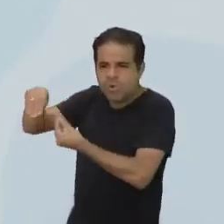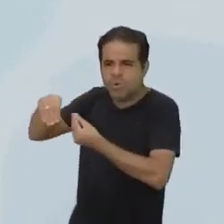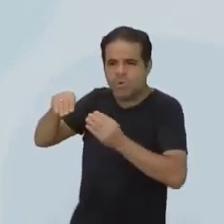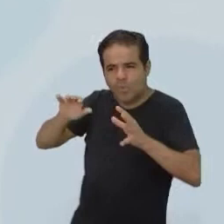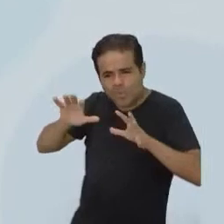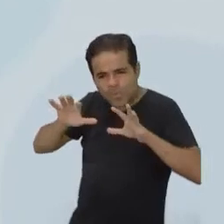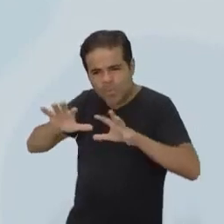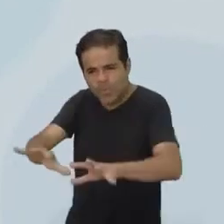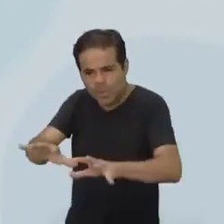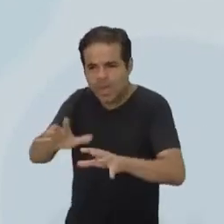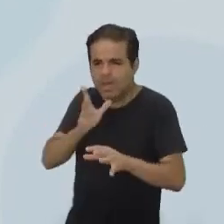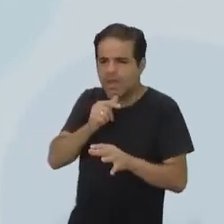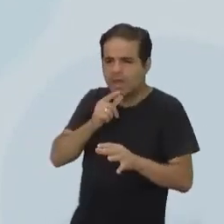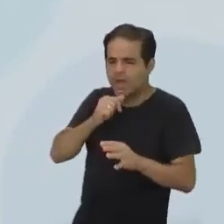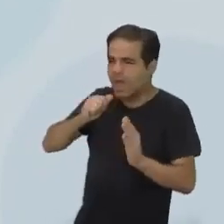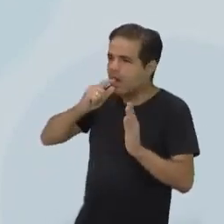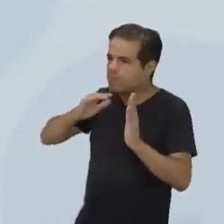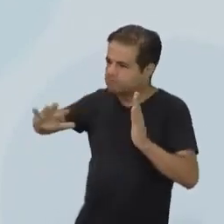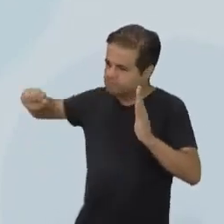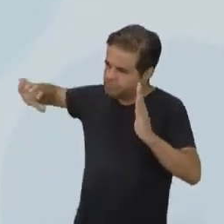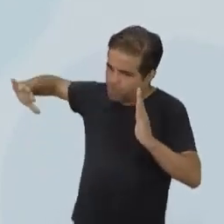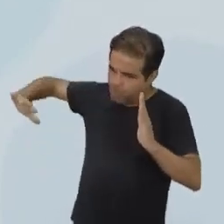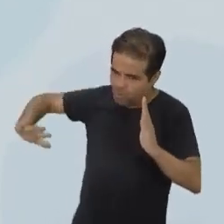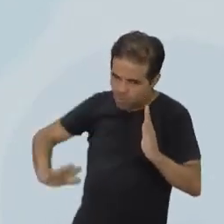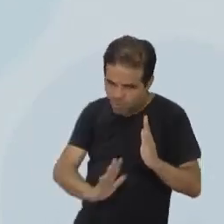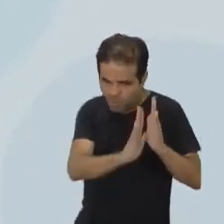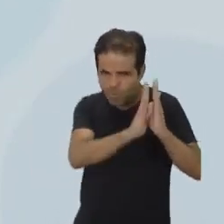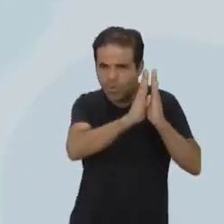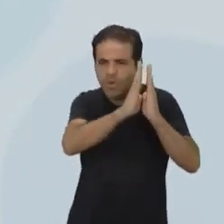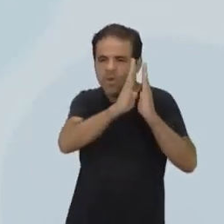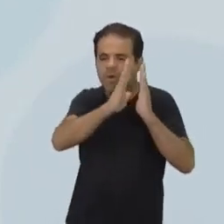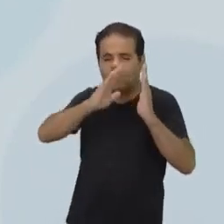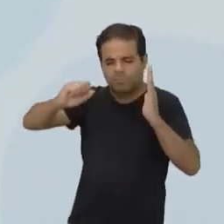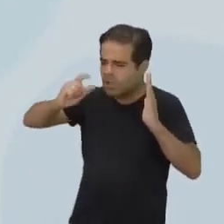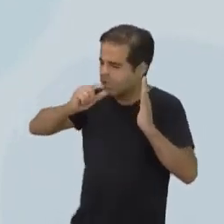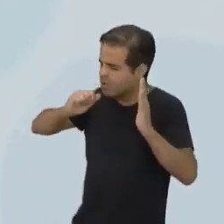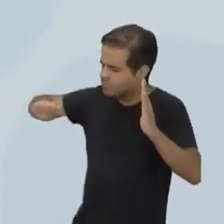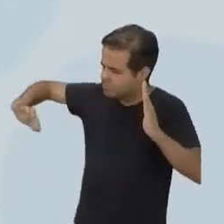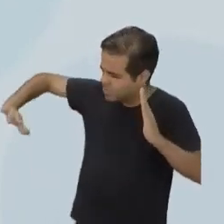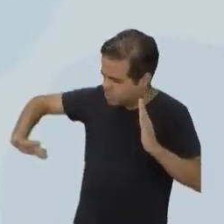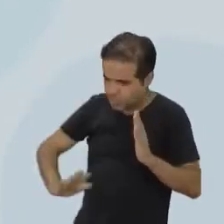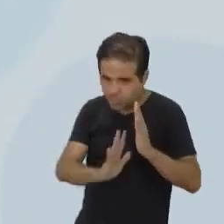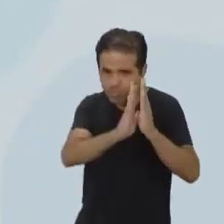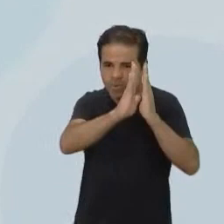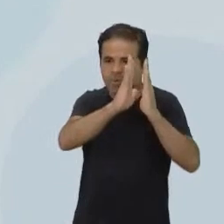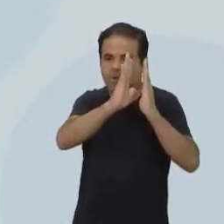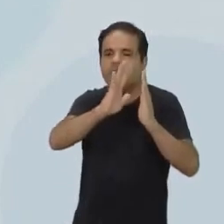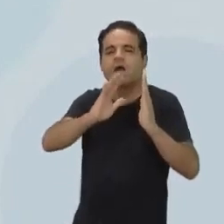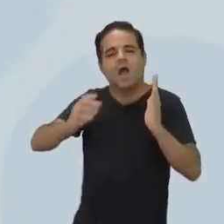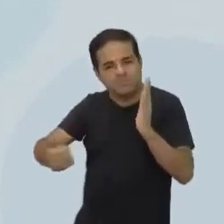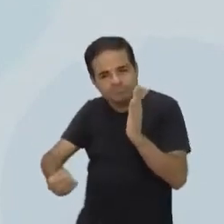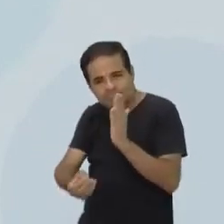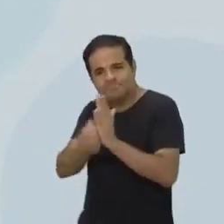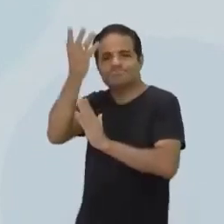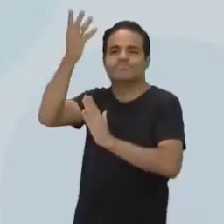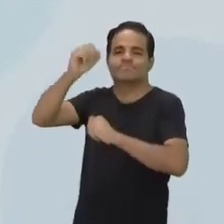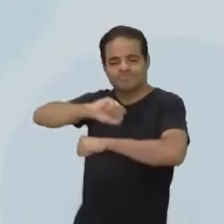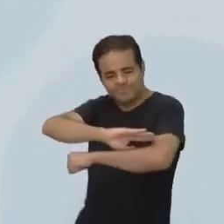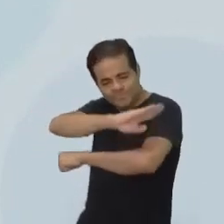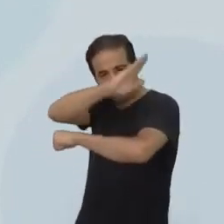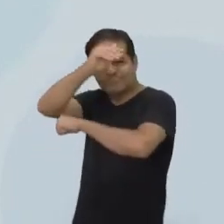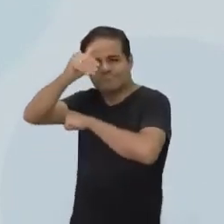então, que a água vai batendo nessas rochas aí até formar, muitas vezes, essas cavernas, né.